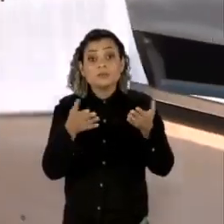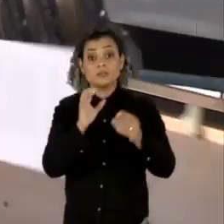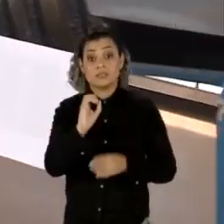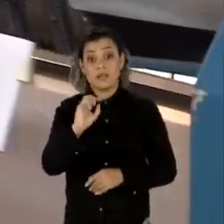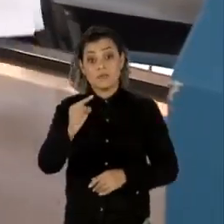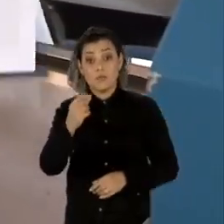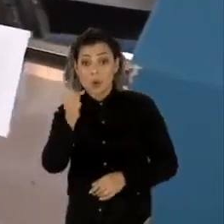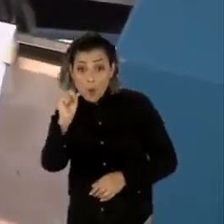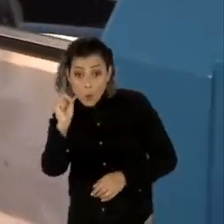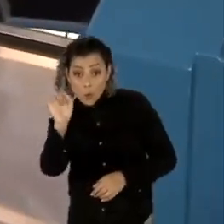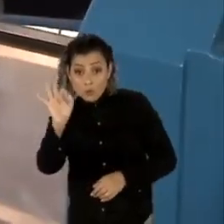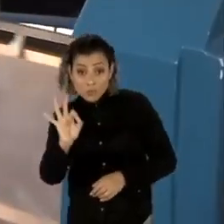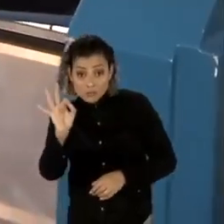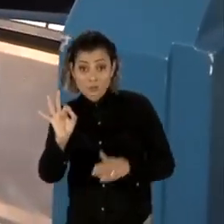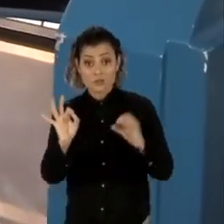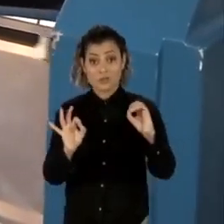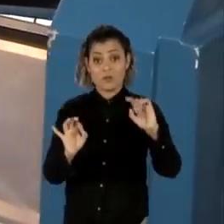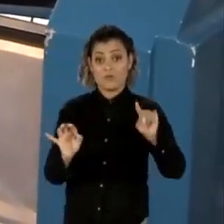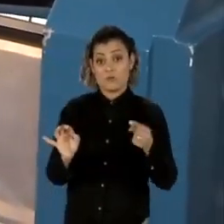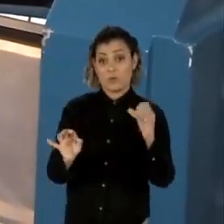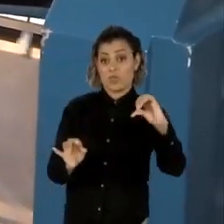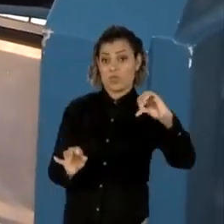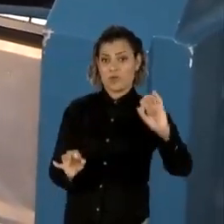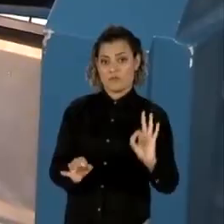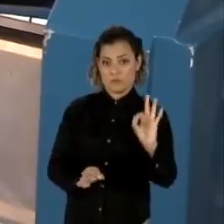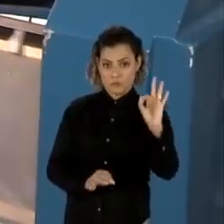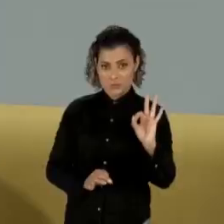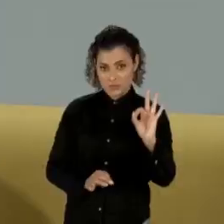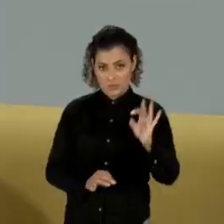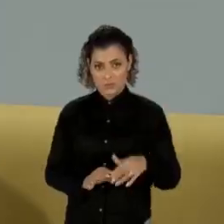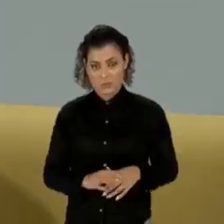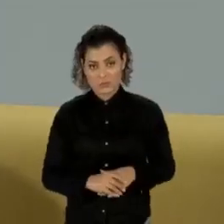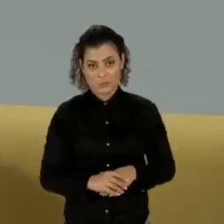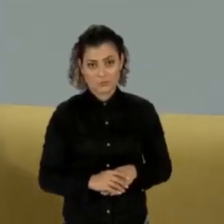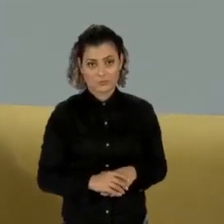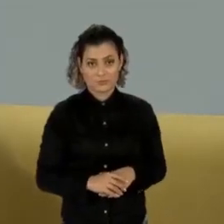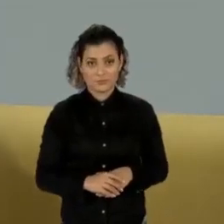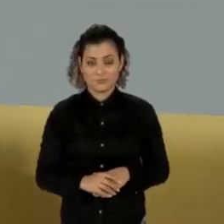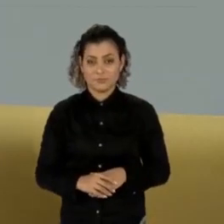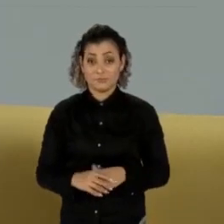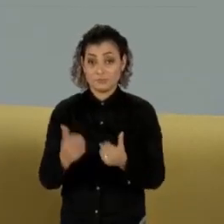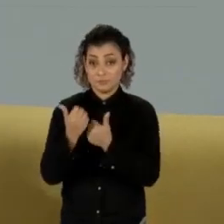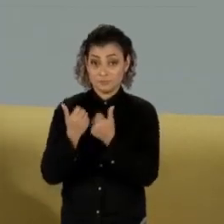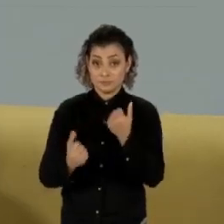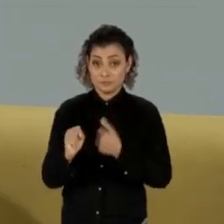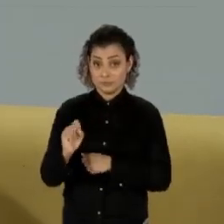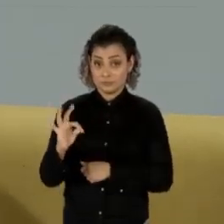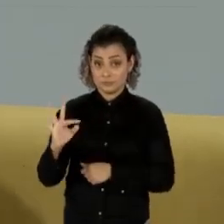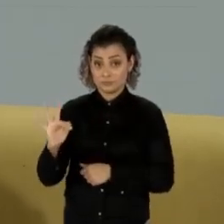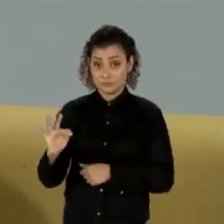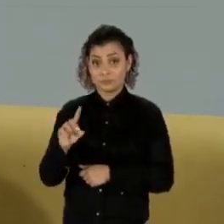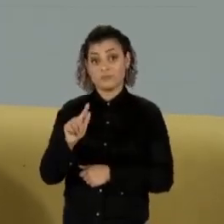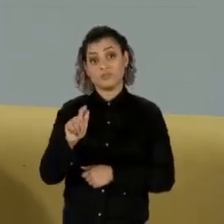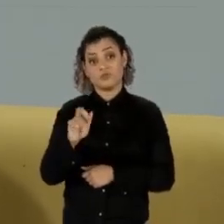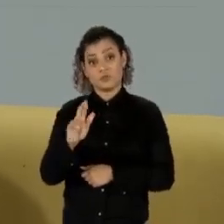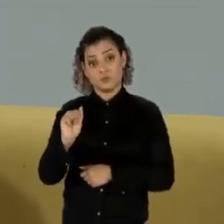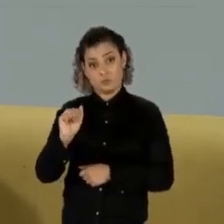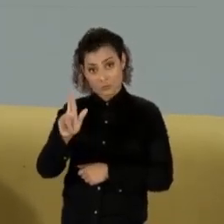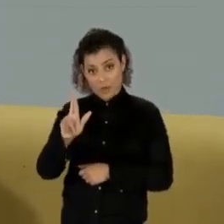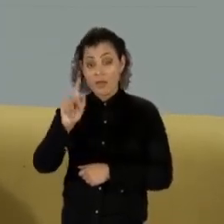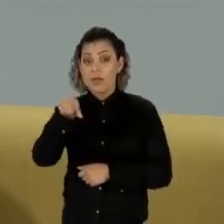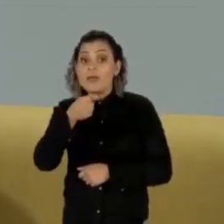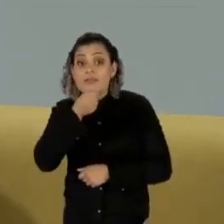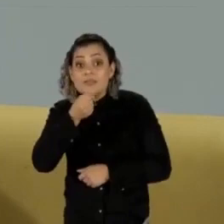0,18 por cento para 0,9 por cento o ministro do supremo gilmar mendes que é o próximo entrevistado